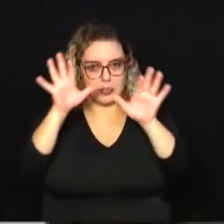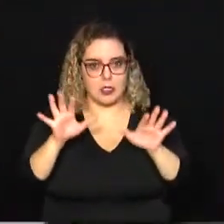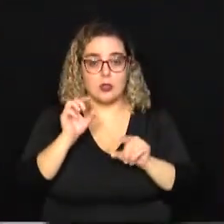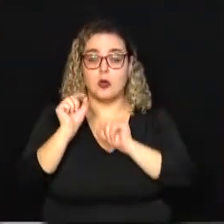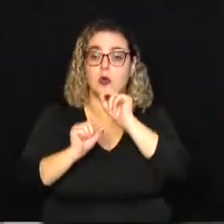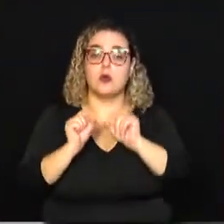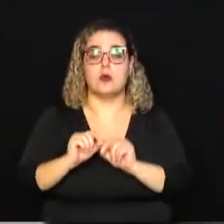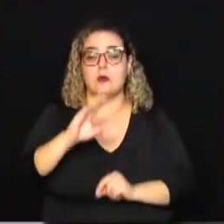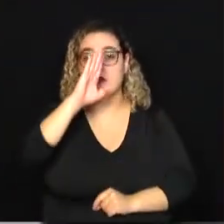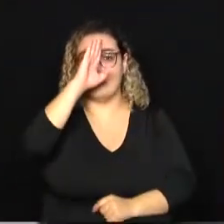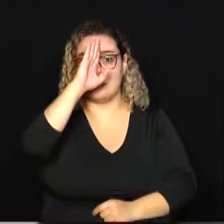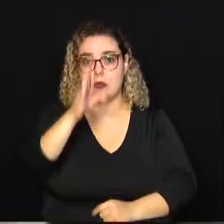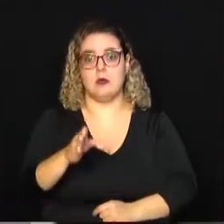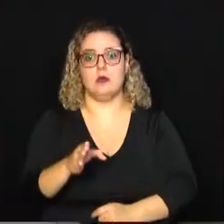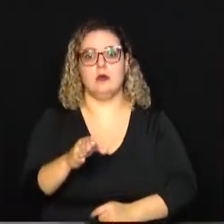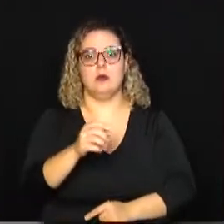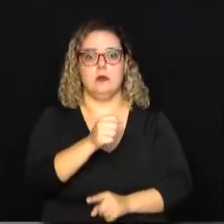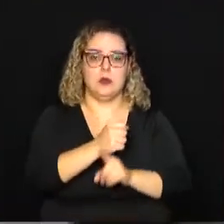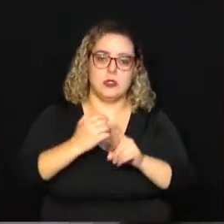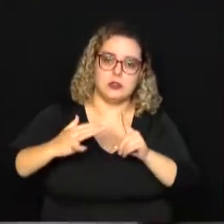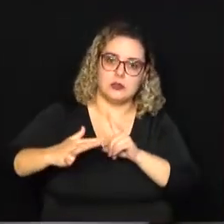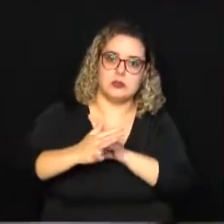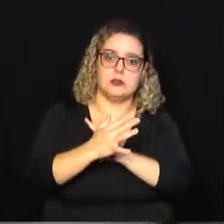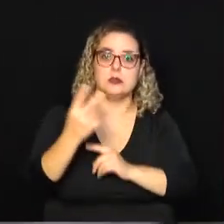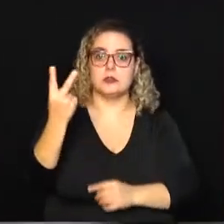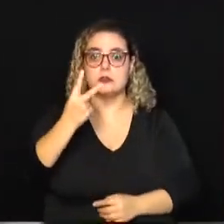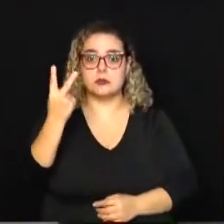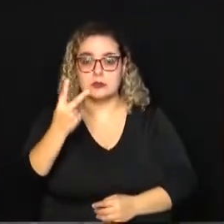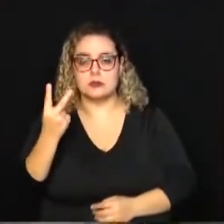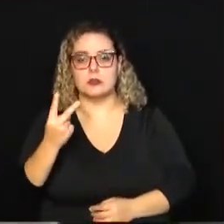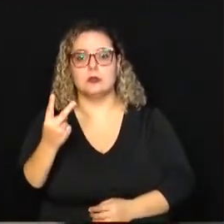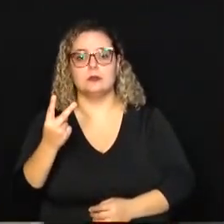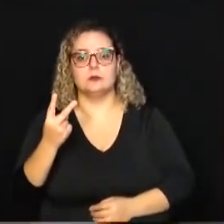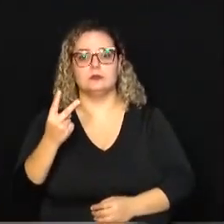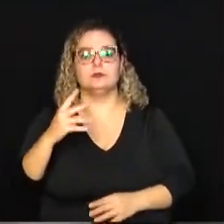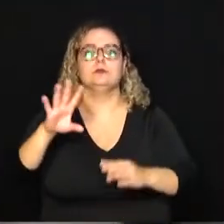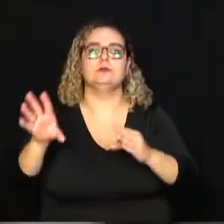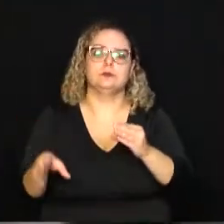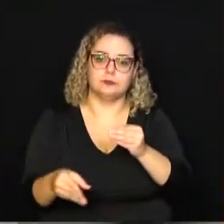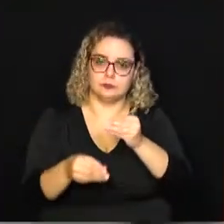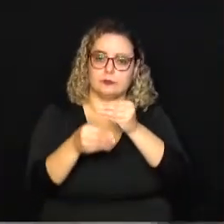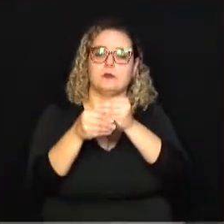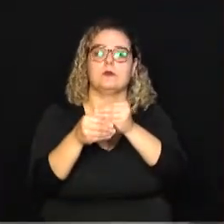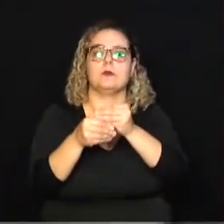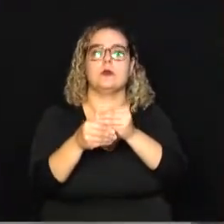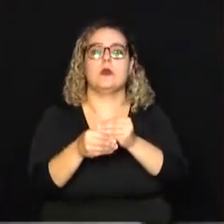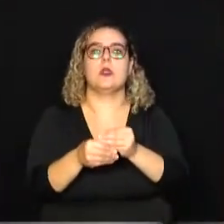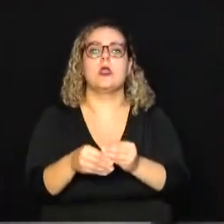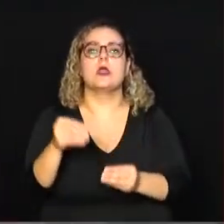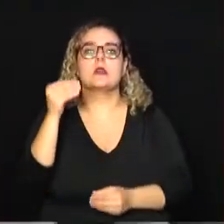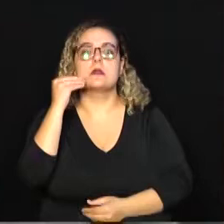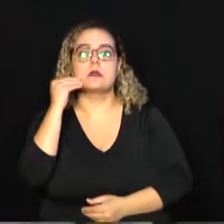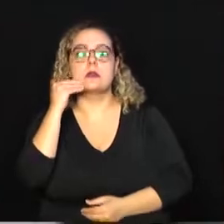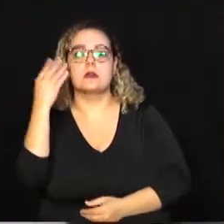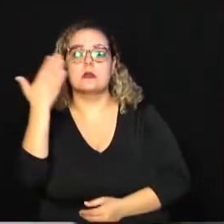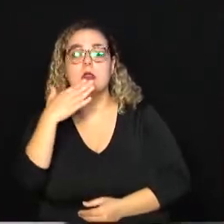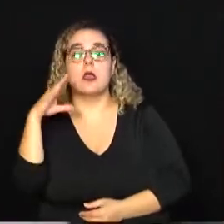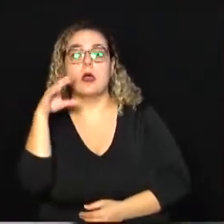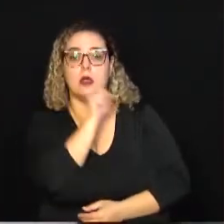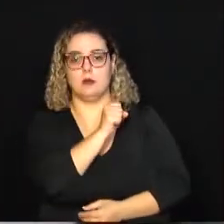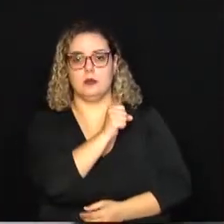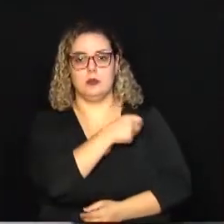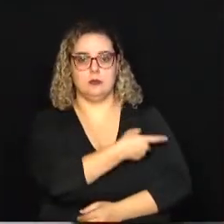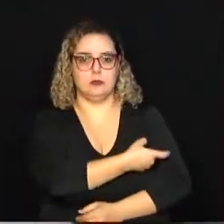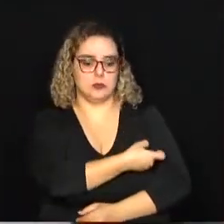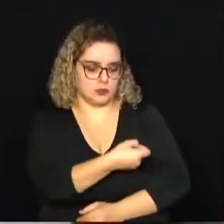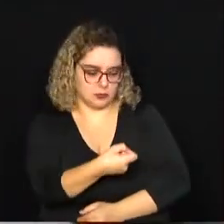A segunda coisa muito importante foi o incremento da capacidade de testagem e resultado rápido